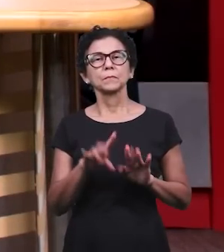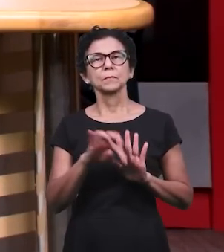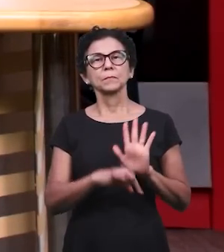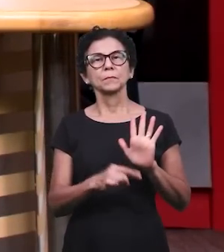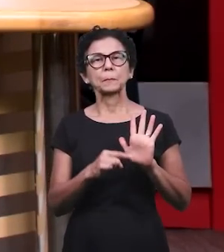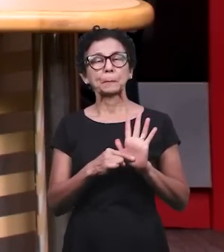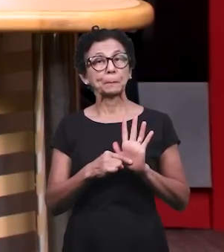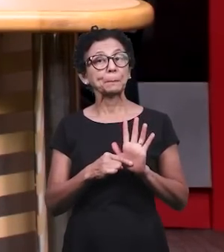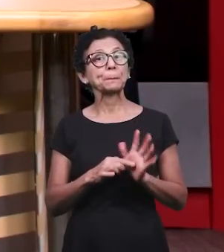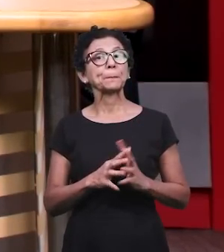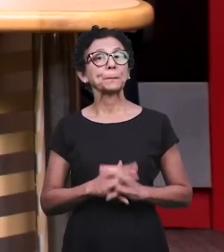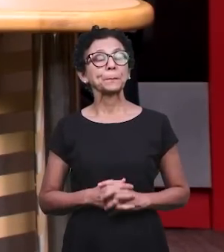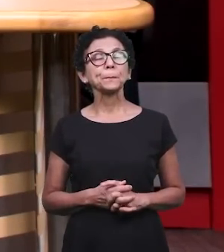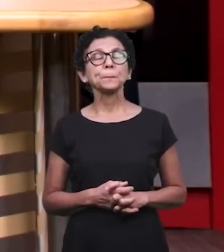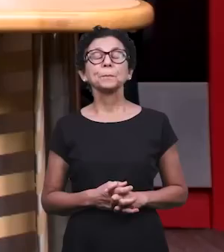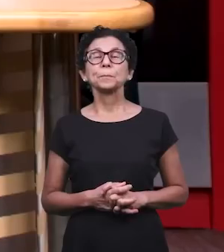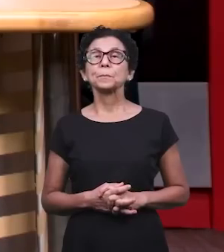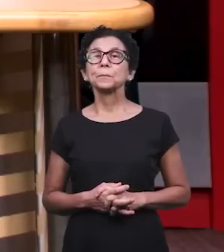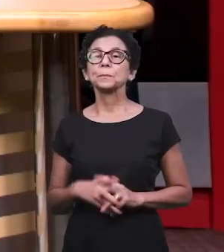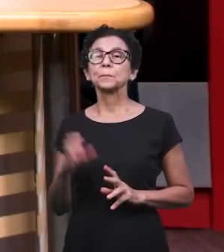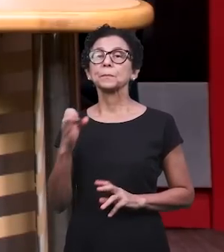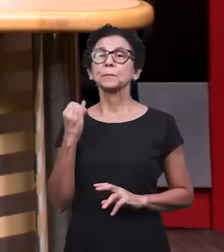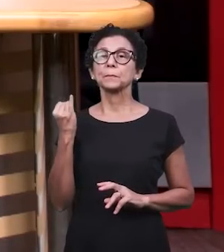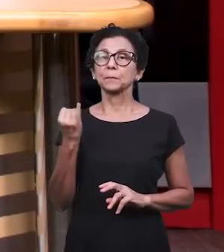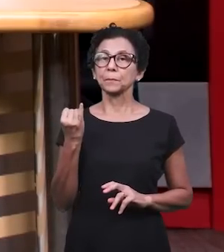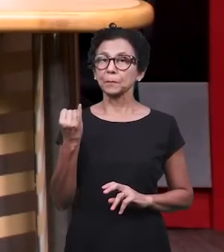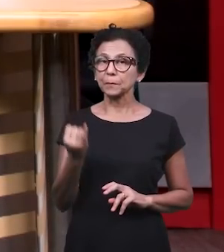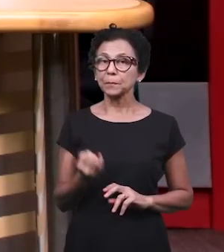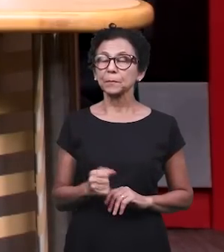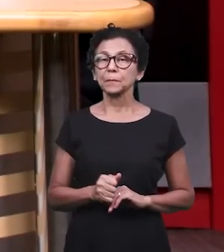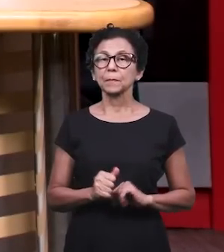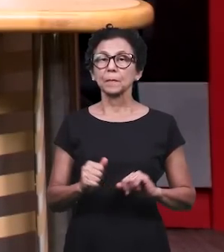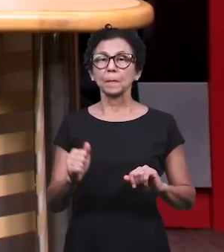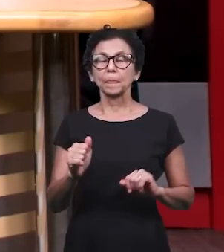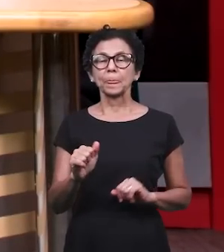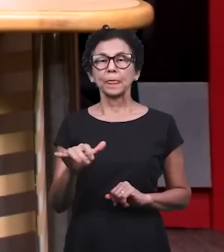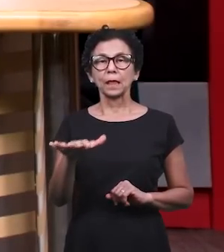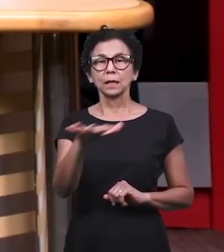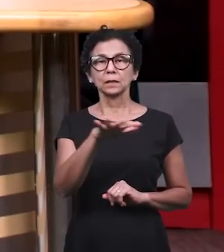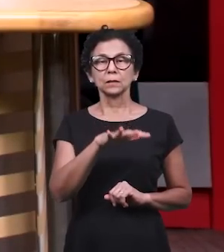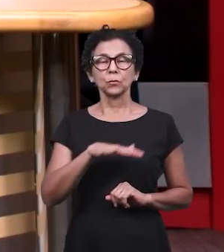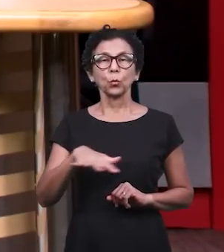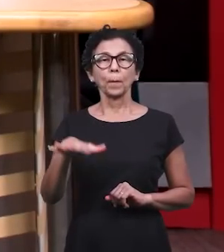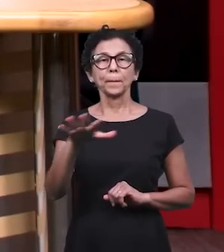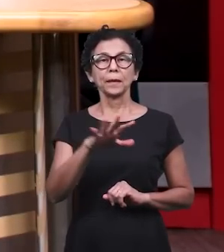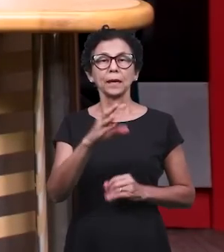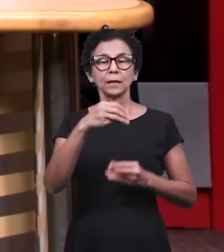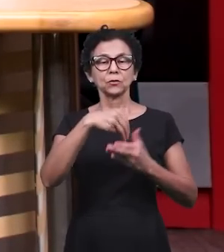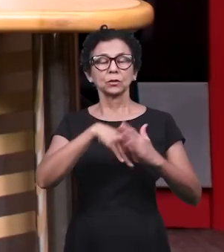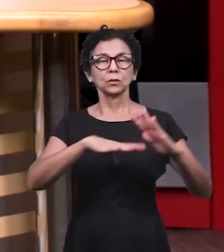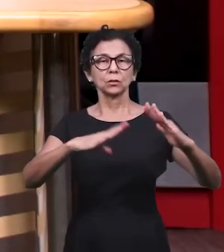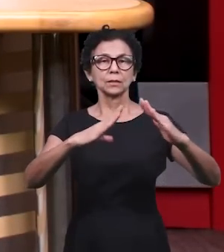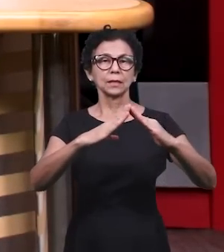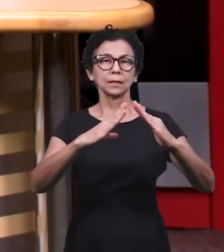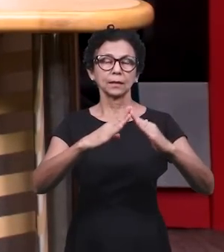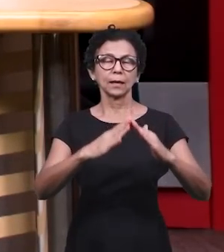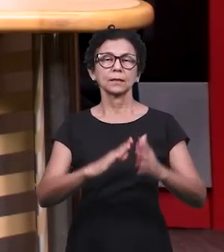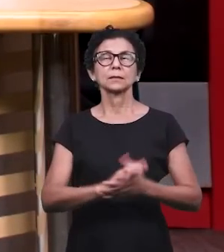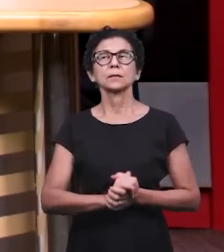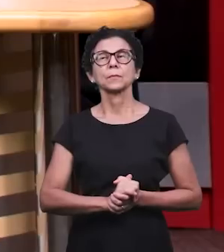nós cuidarmos do ambiente do nosso lar, das pessoas que frequentam a nossa